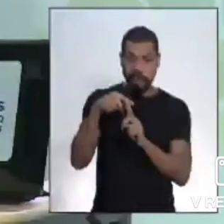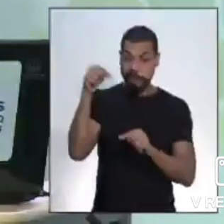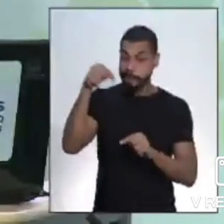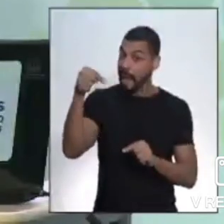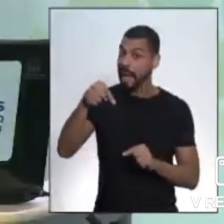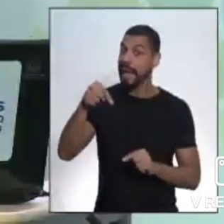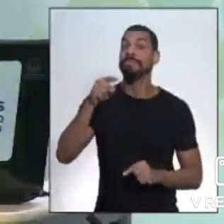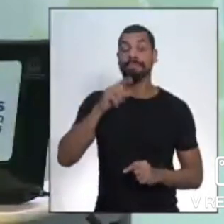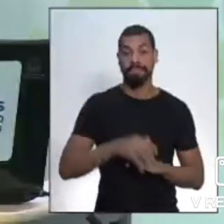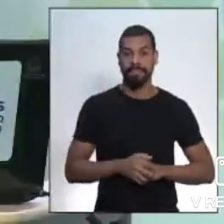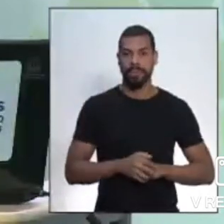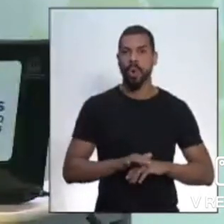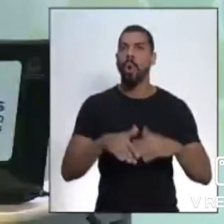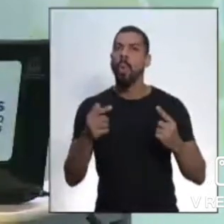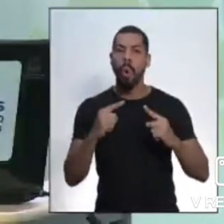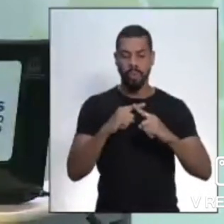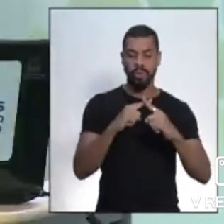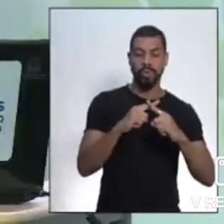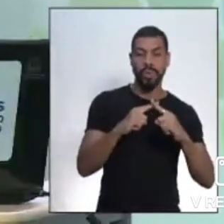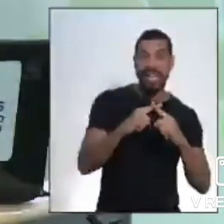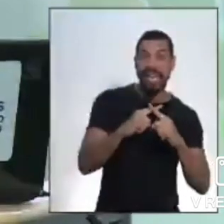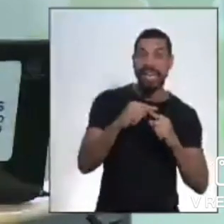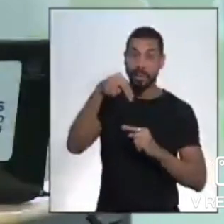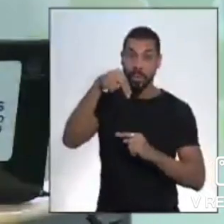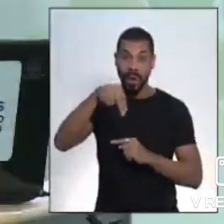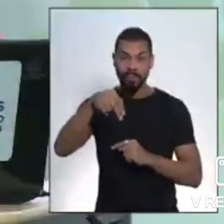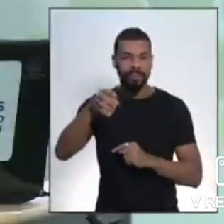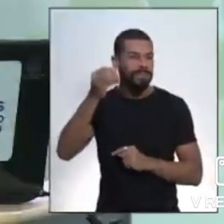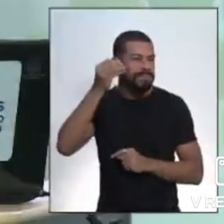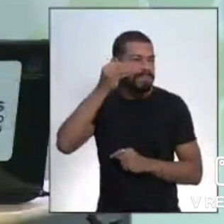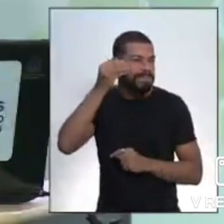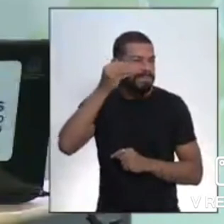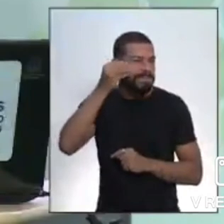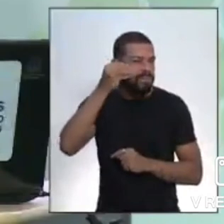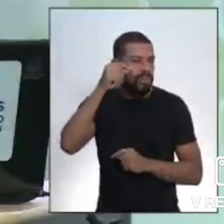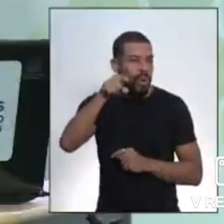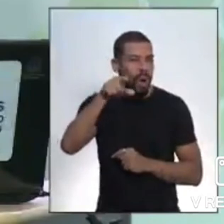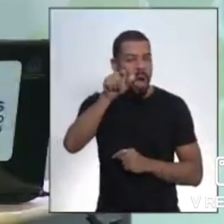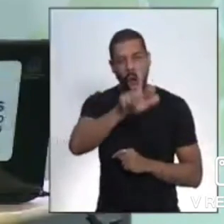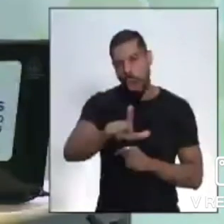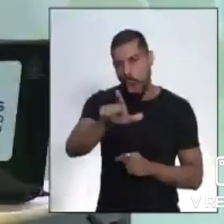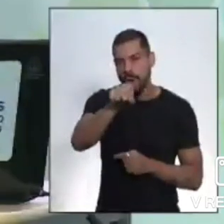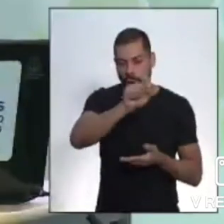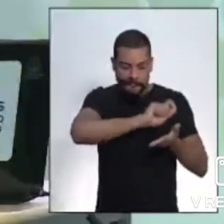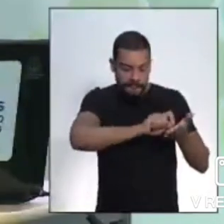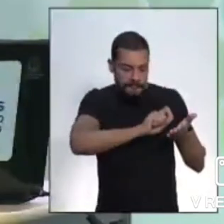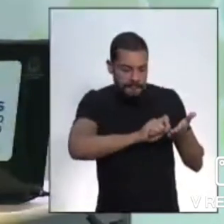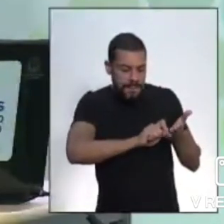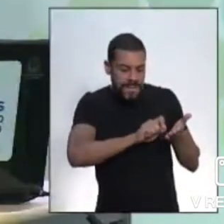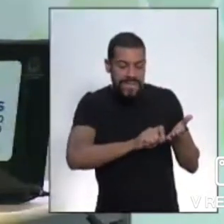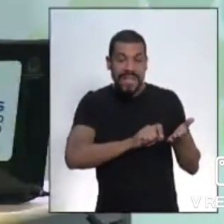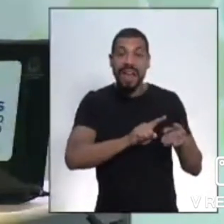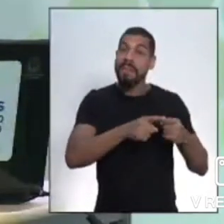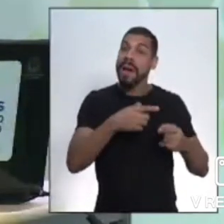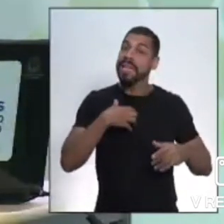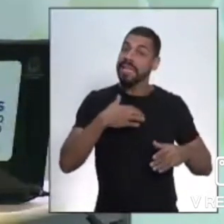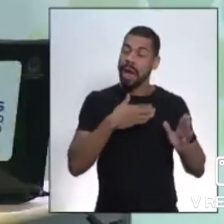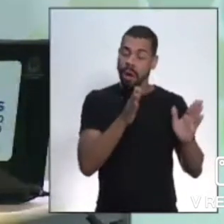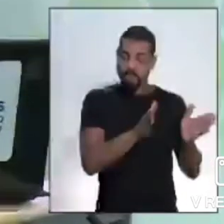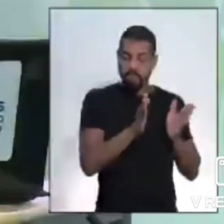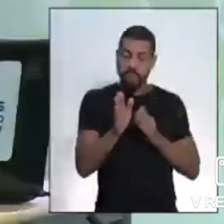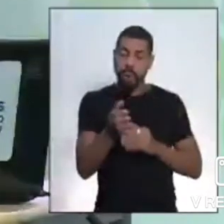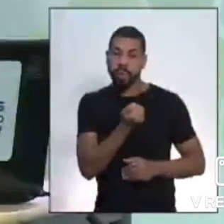cuidado quem está multiplicando ou não o N. Tentem, eu escrevi, claro, vocês podem escrever também, mas eu fiz uma sequência